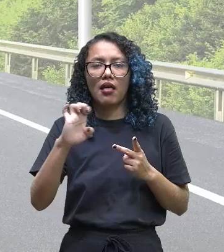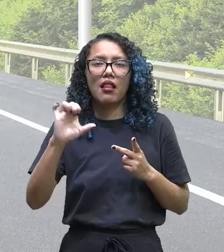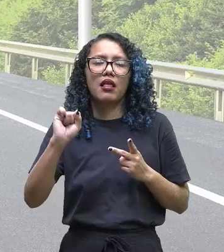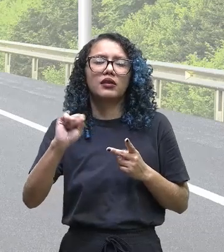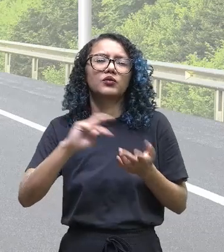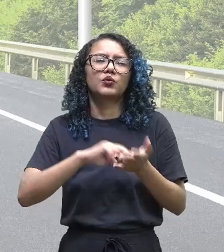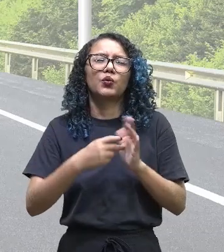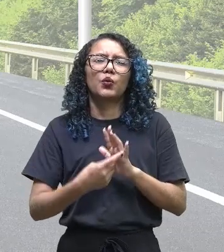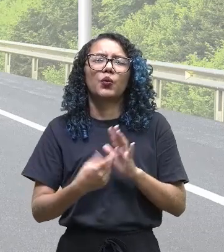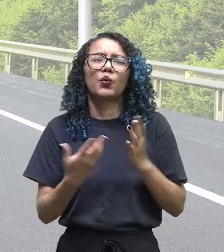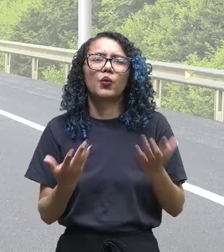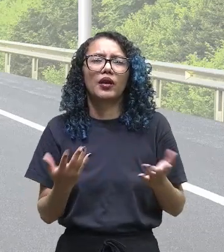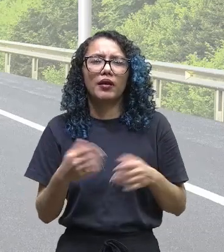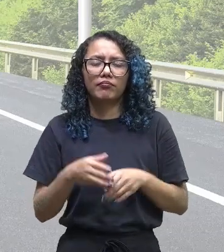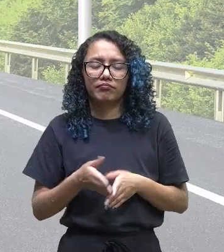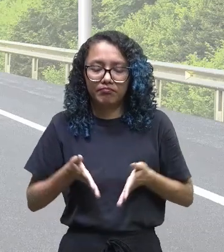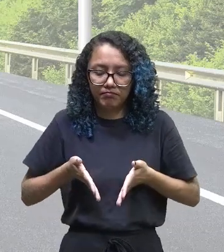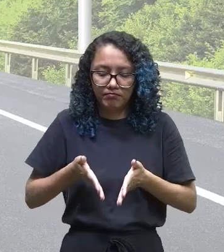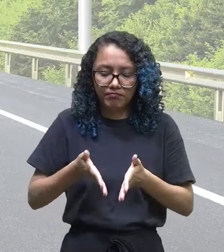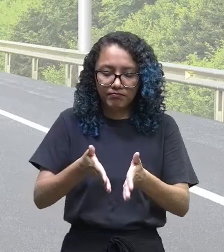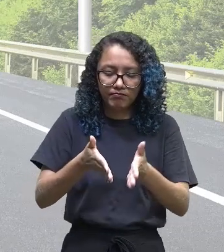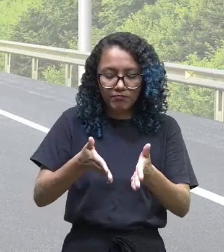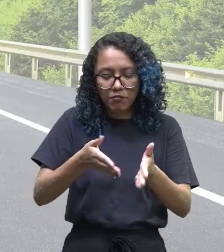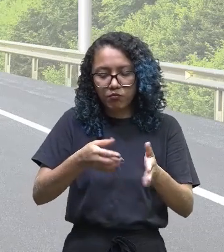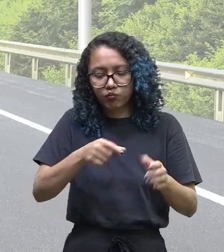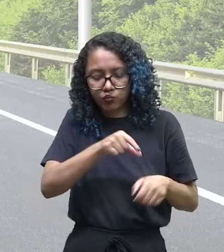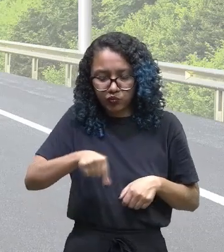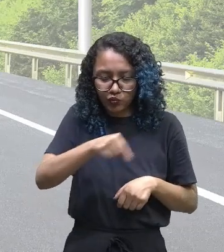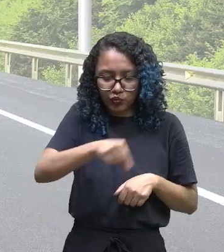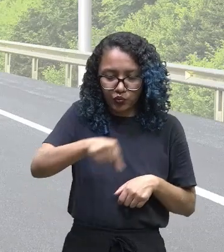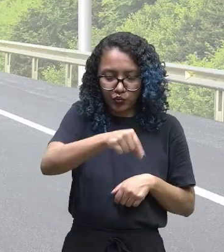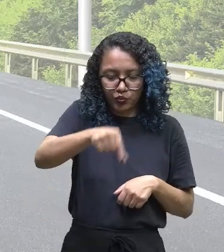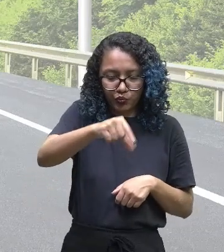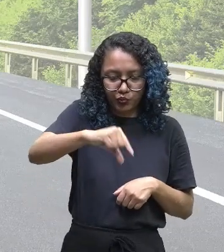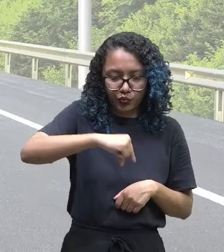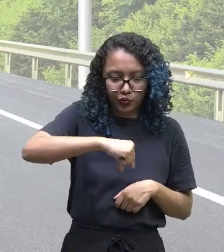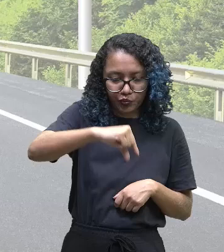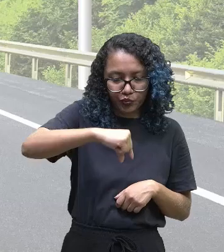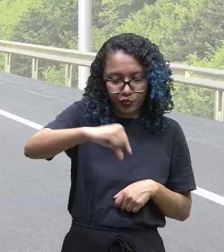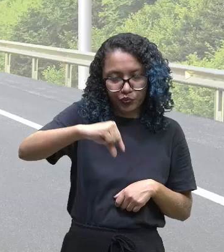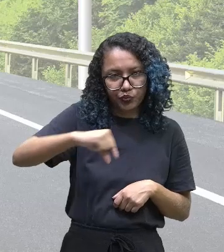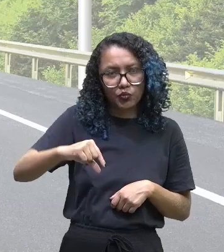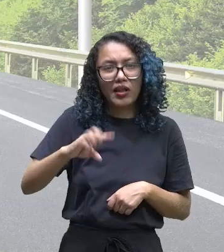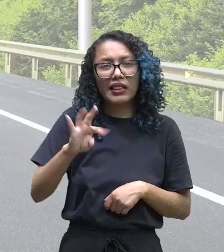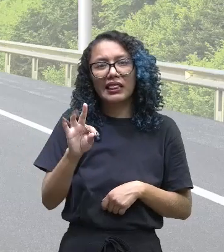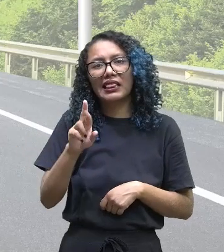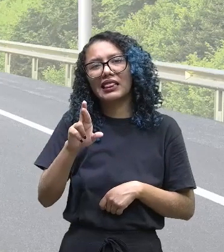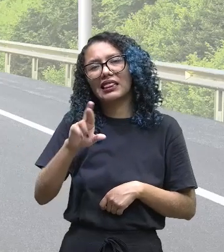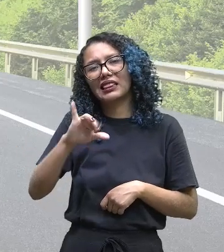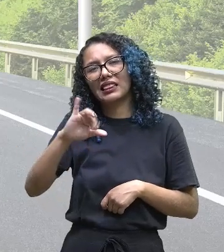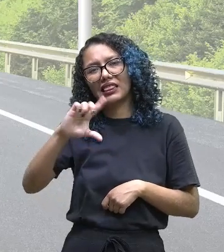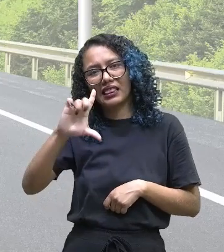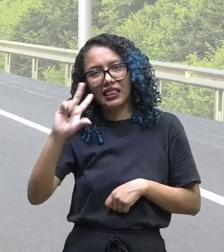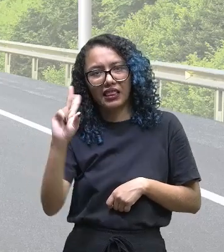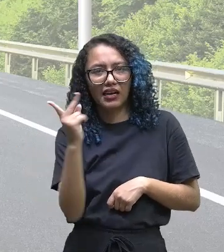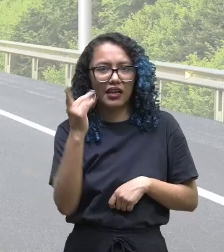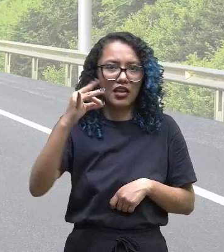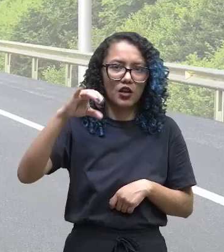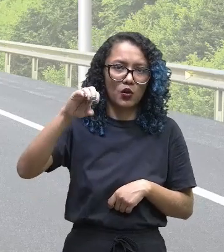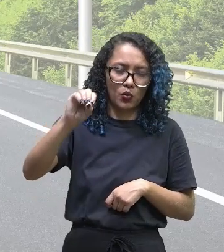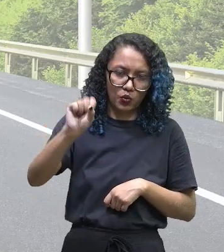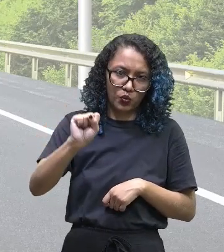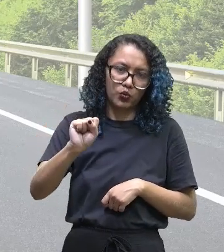Seriam por trilhos, por exemplo. Então, meios de transporte utilizados em terra, nós